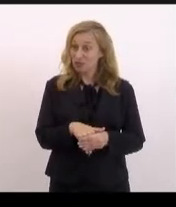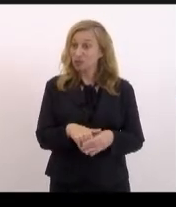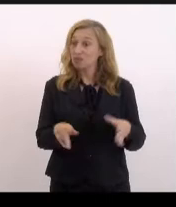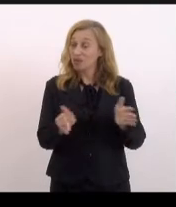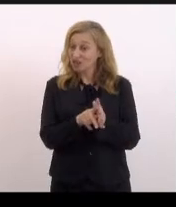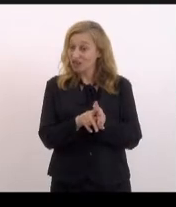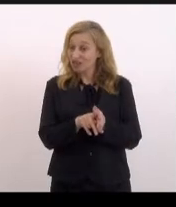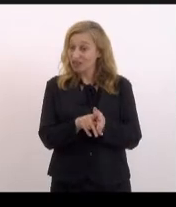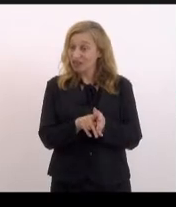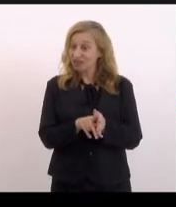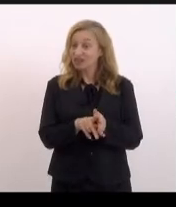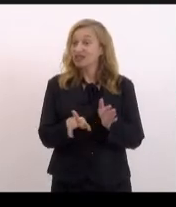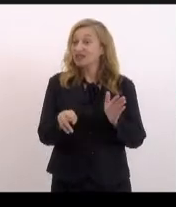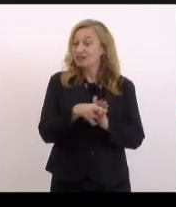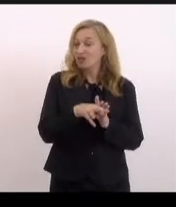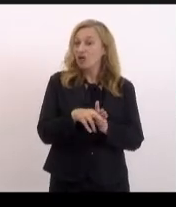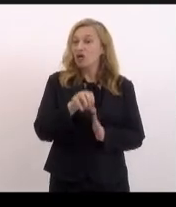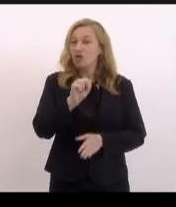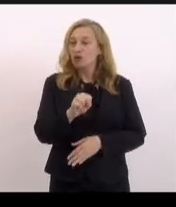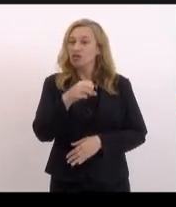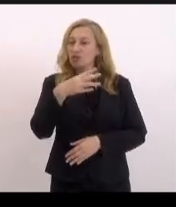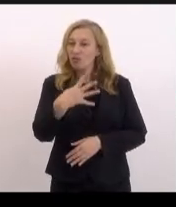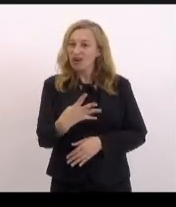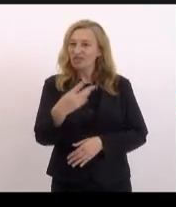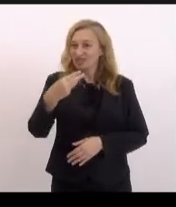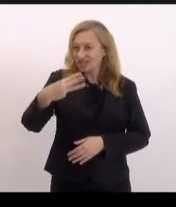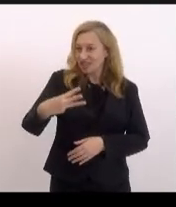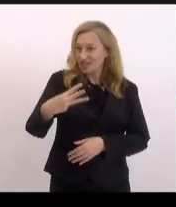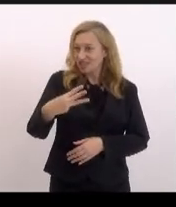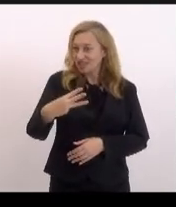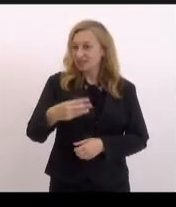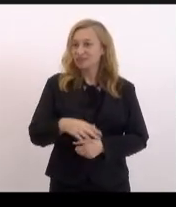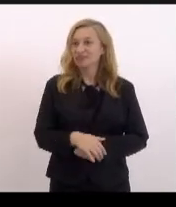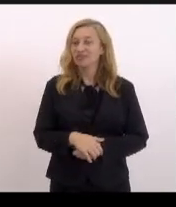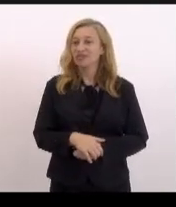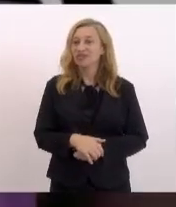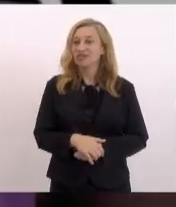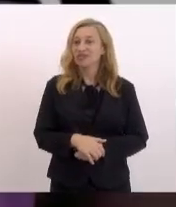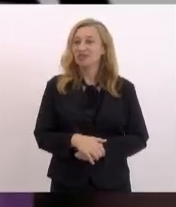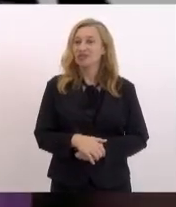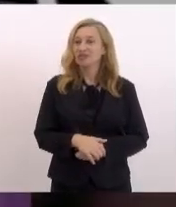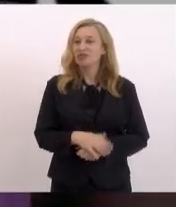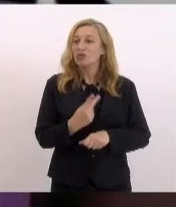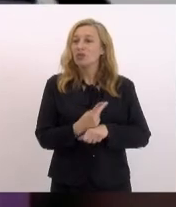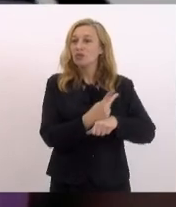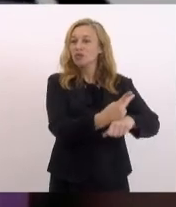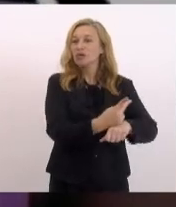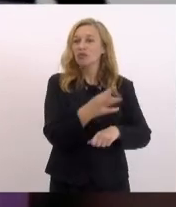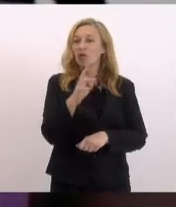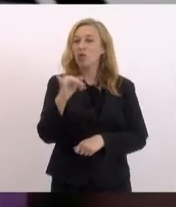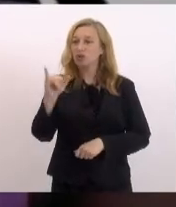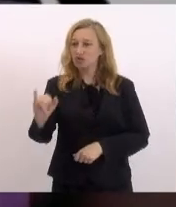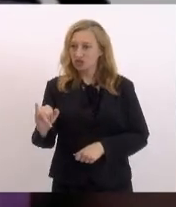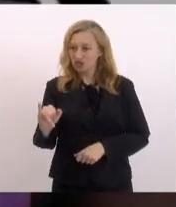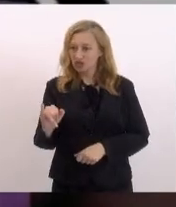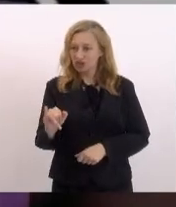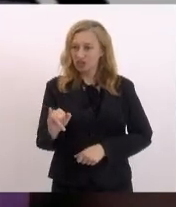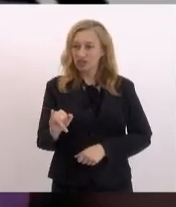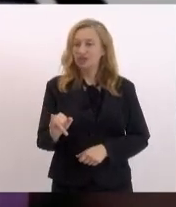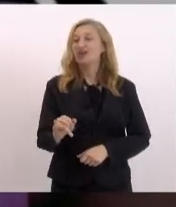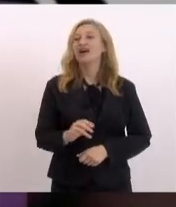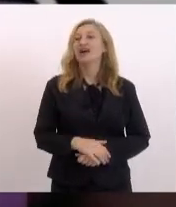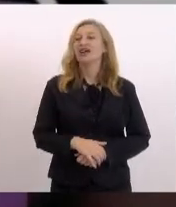projeto de resolução 843, que destina o prêmio Ruth de Souza, prêmio